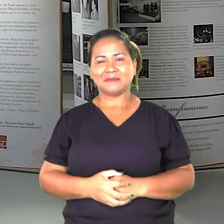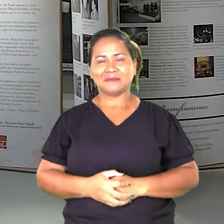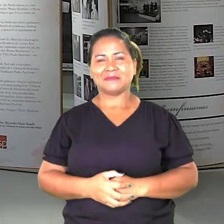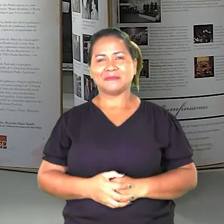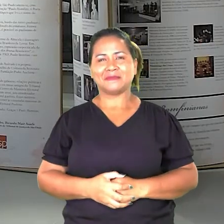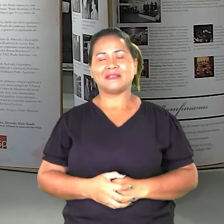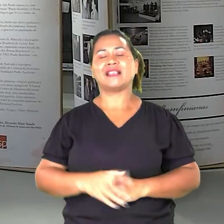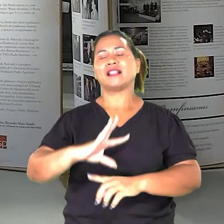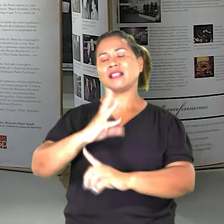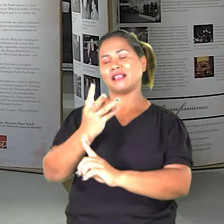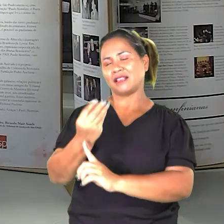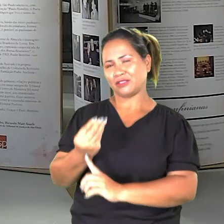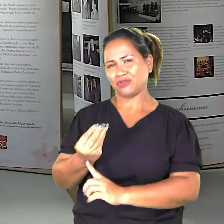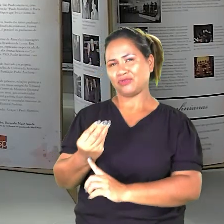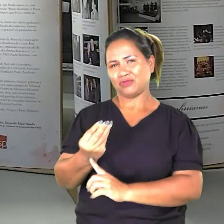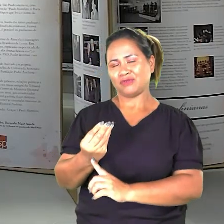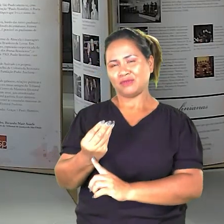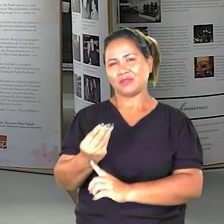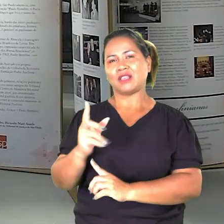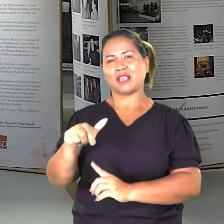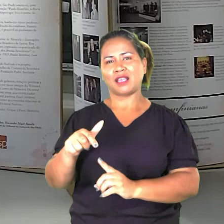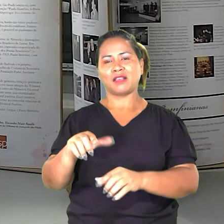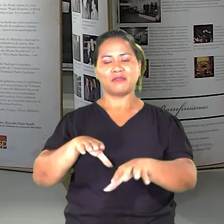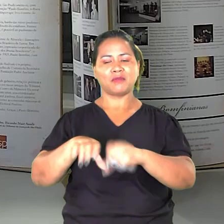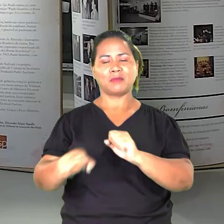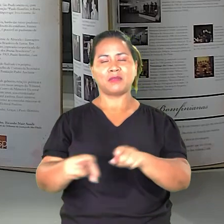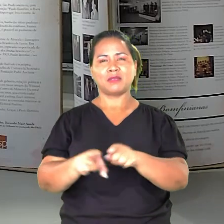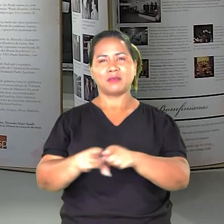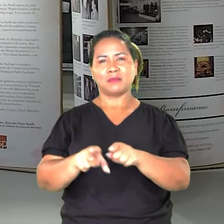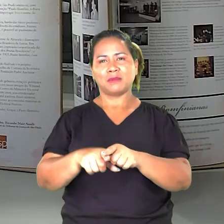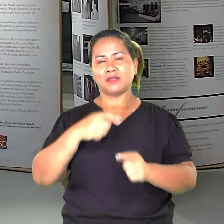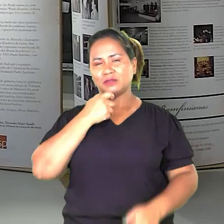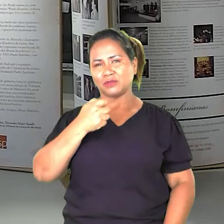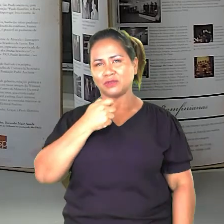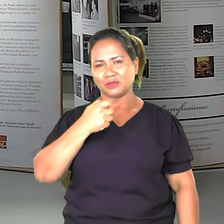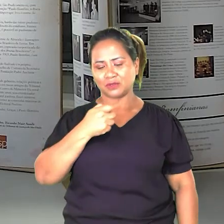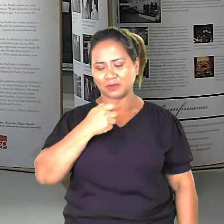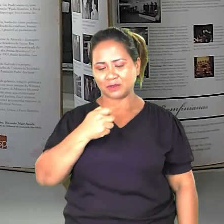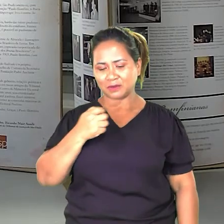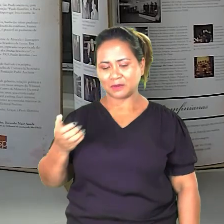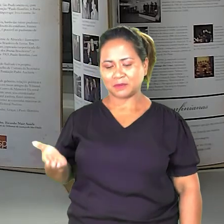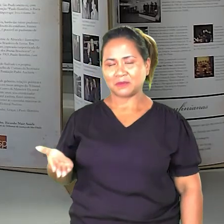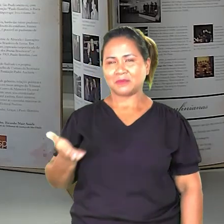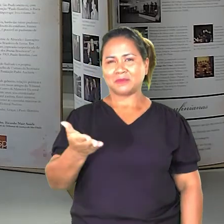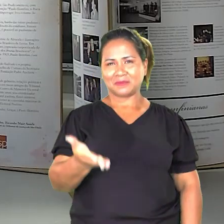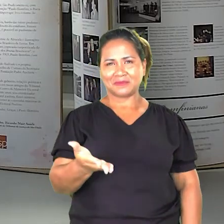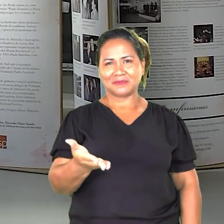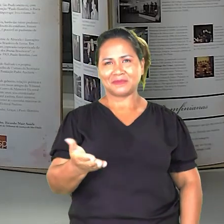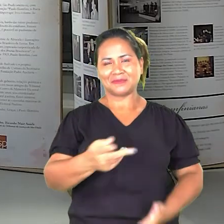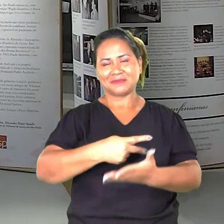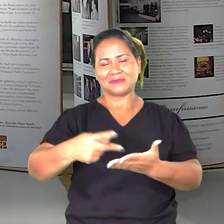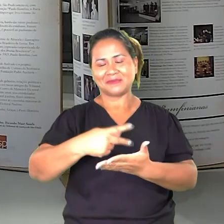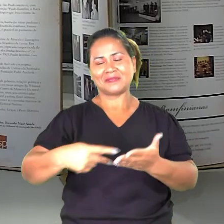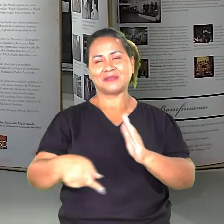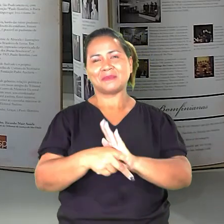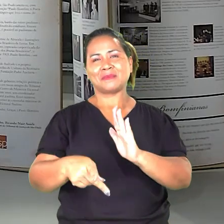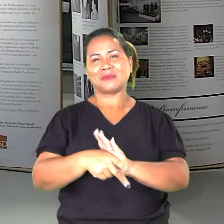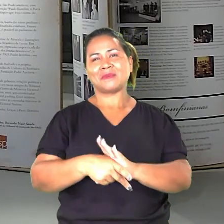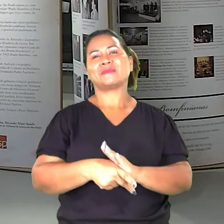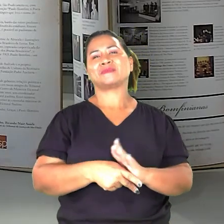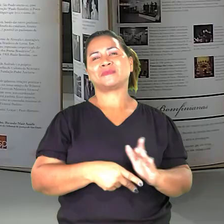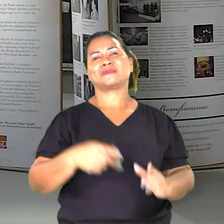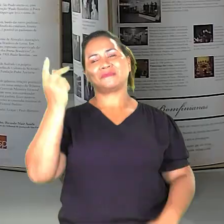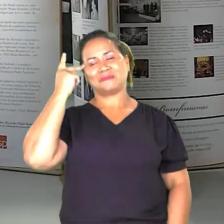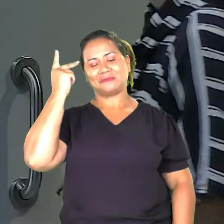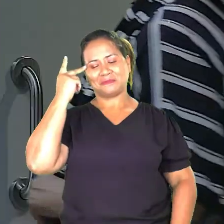90 anos, artista plástica, jornalista, e nossa querida irmã em São Paulo, Di Bonetti, para um testemunhal sobre o poeta de São